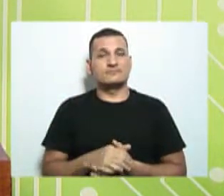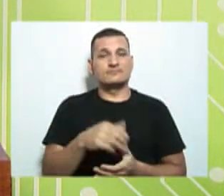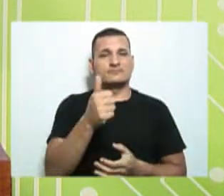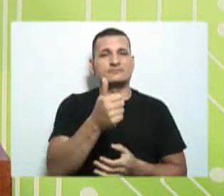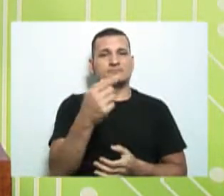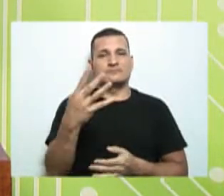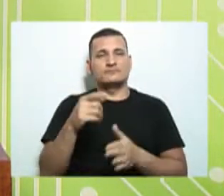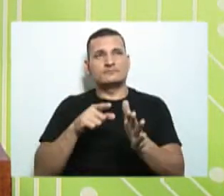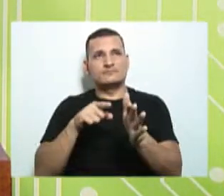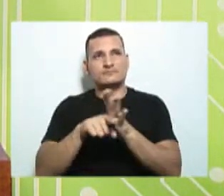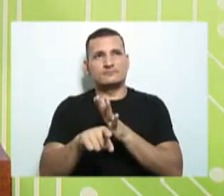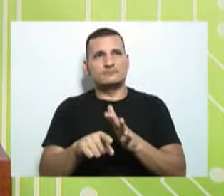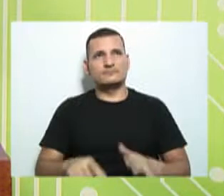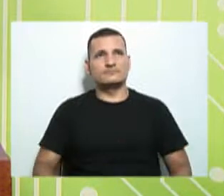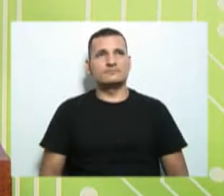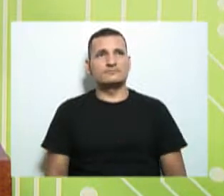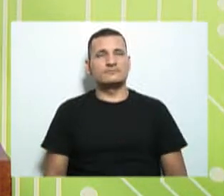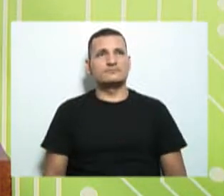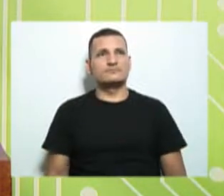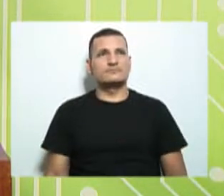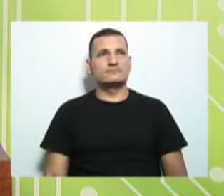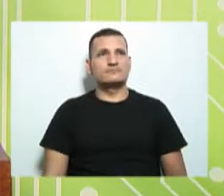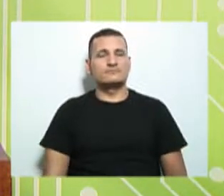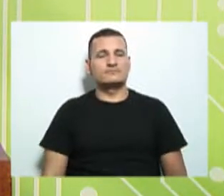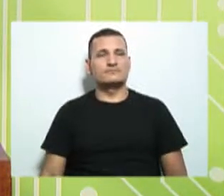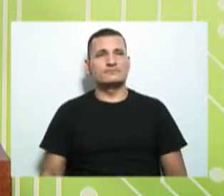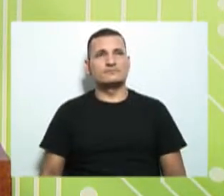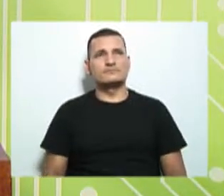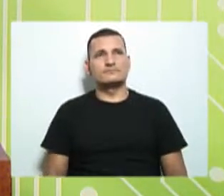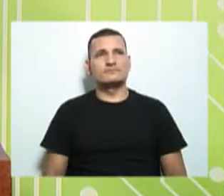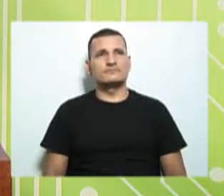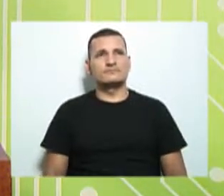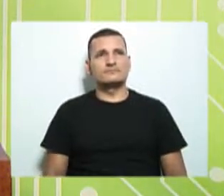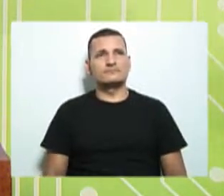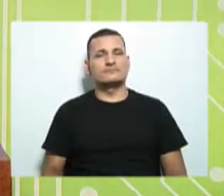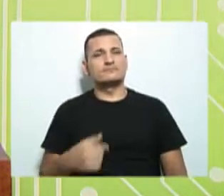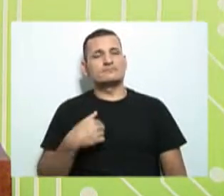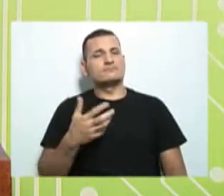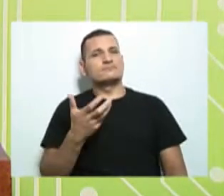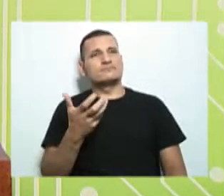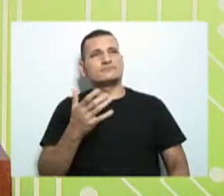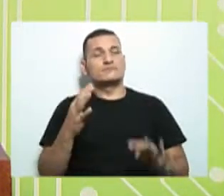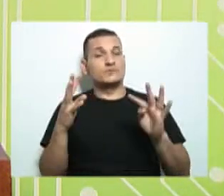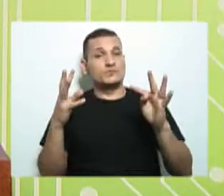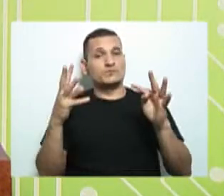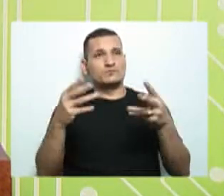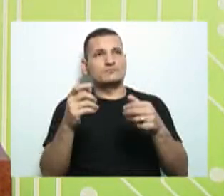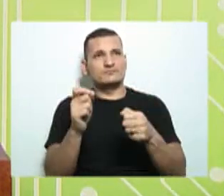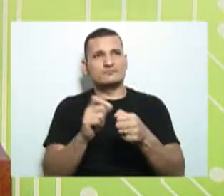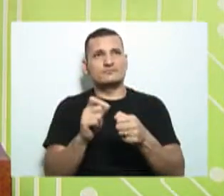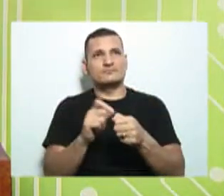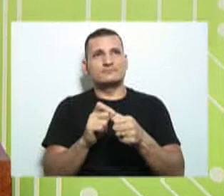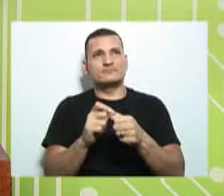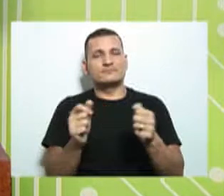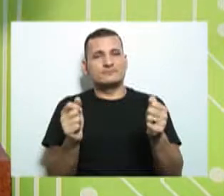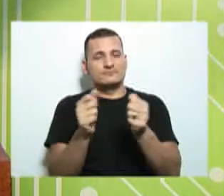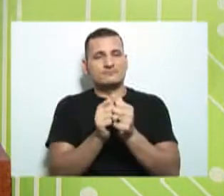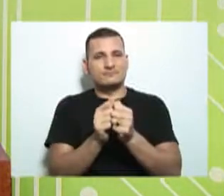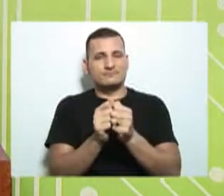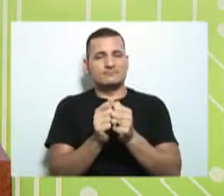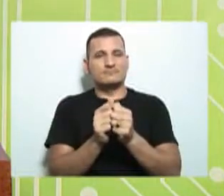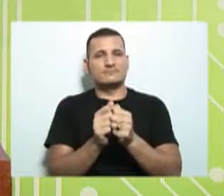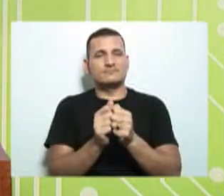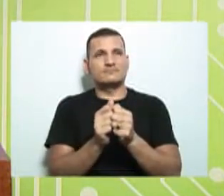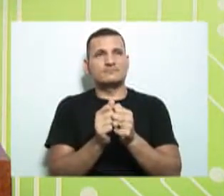14ª questão. É a 14ª e a 10ª, né? Essa daqui eu gostaria que todo mundo fizesse em coro. Se pudesse fazer em coro aí na